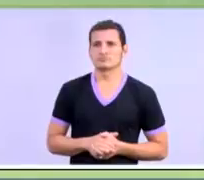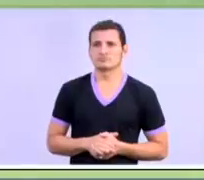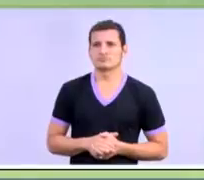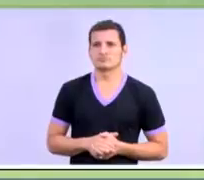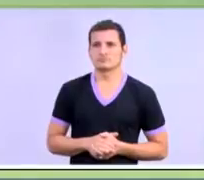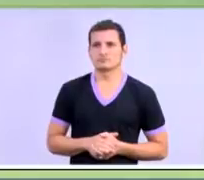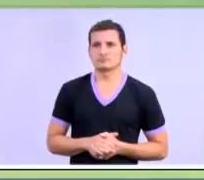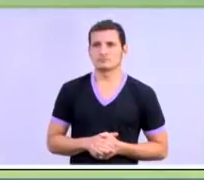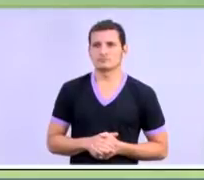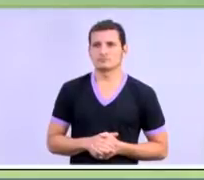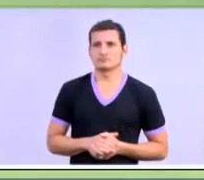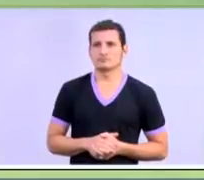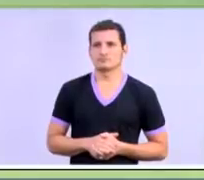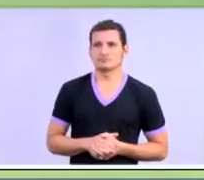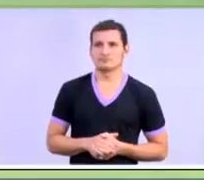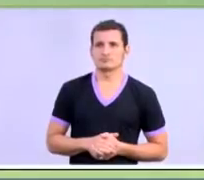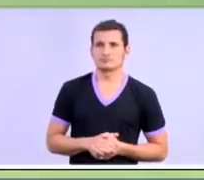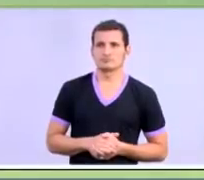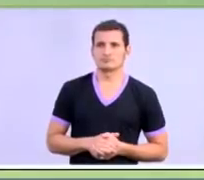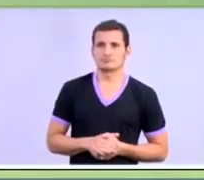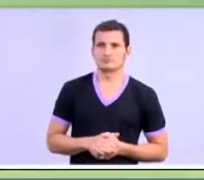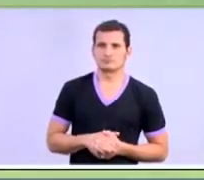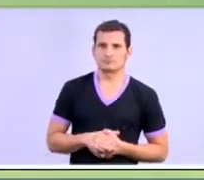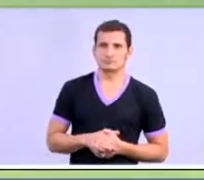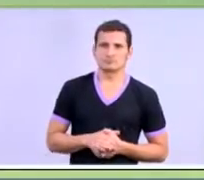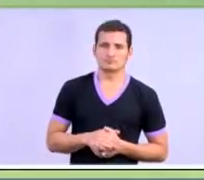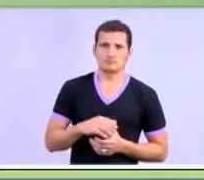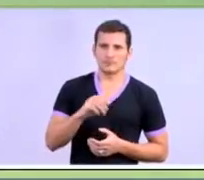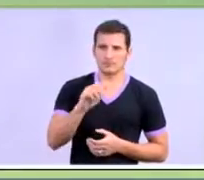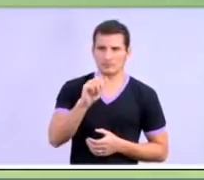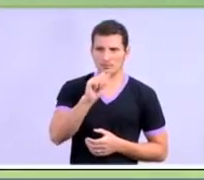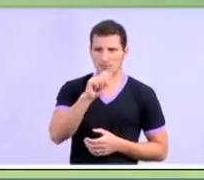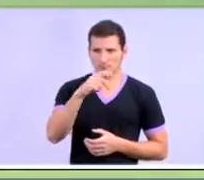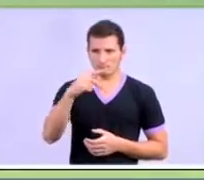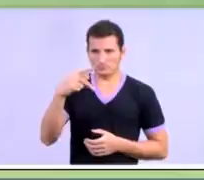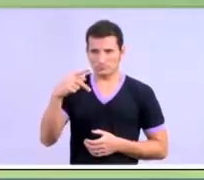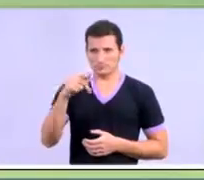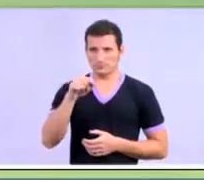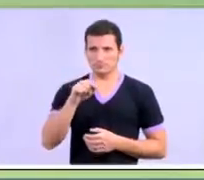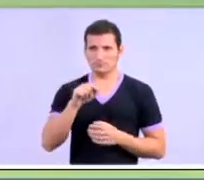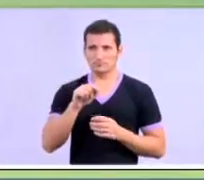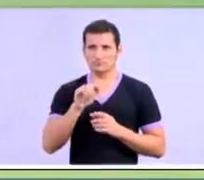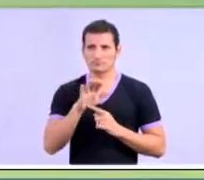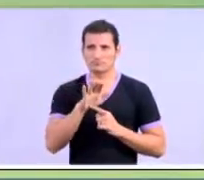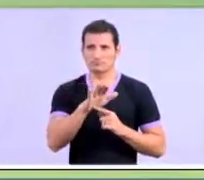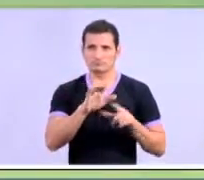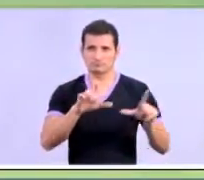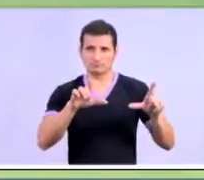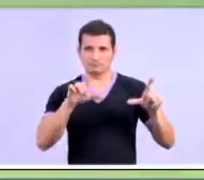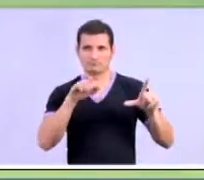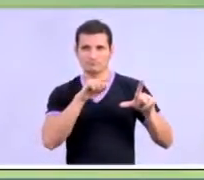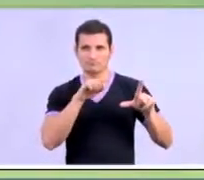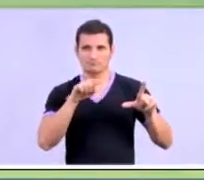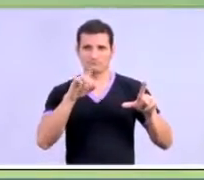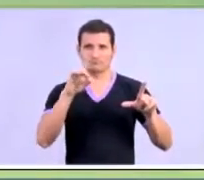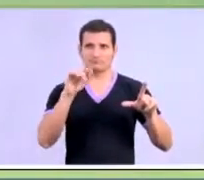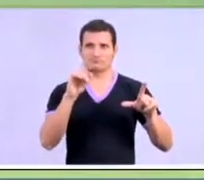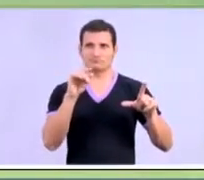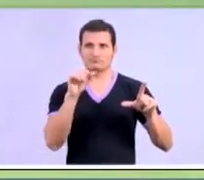última camada, a quarta camada, aplicação. Ela representa os dados do usuário